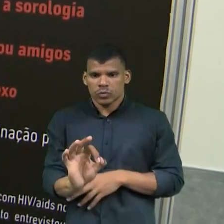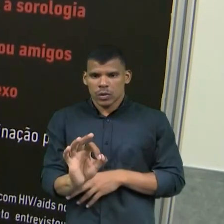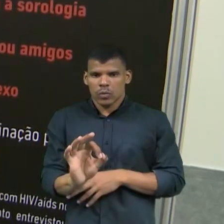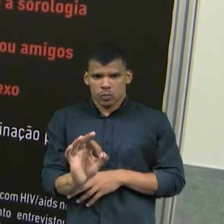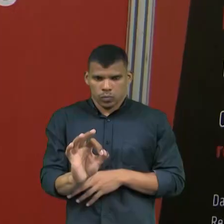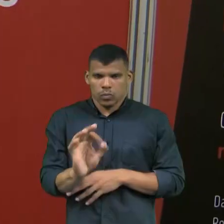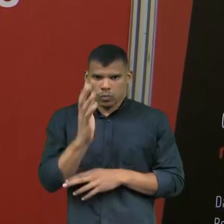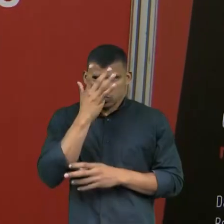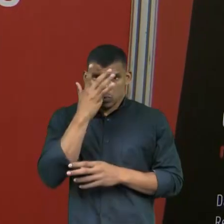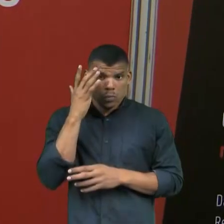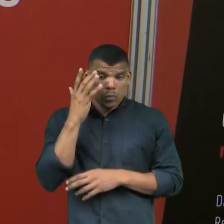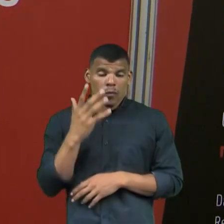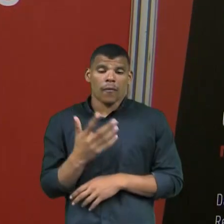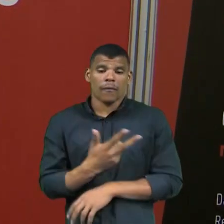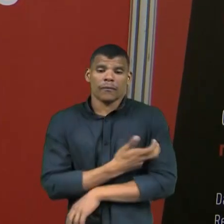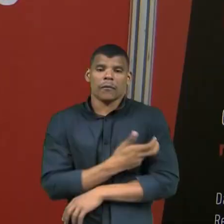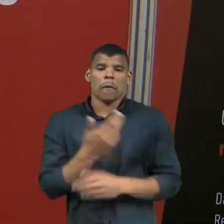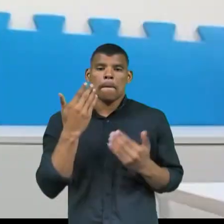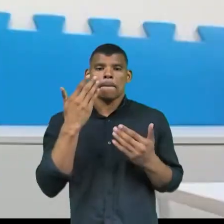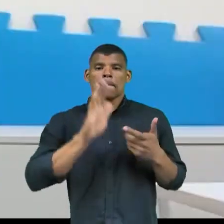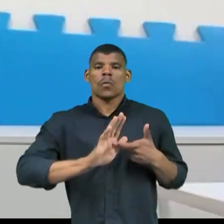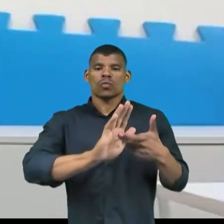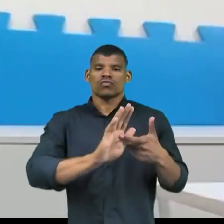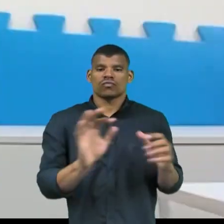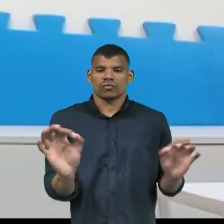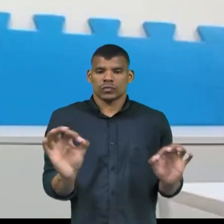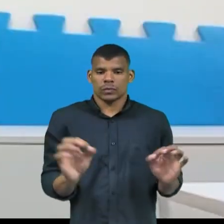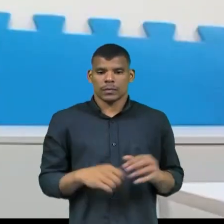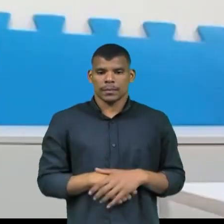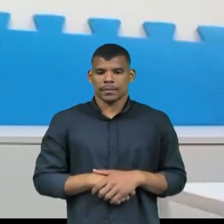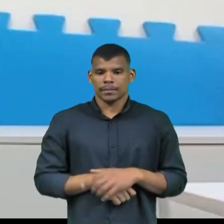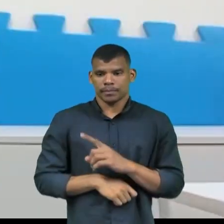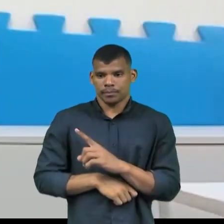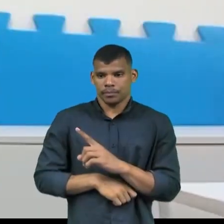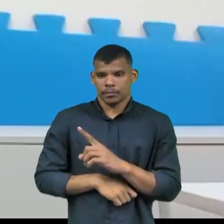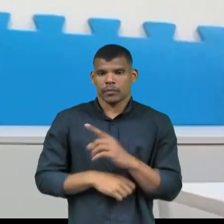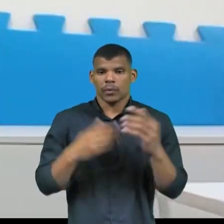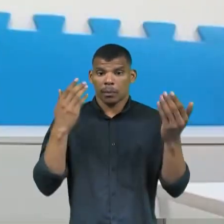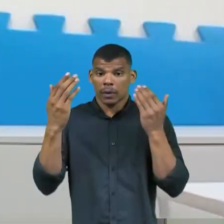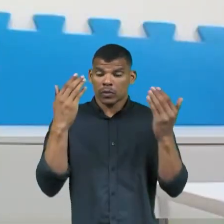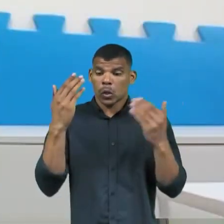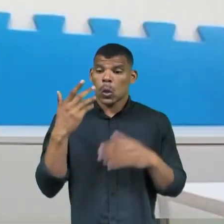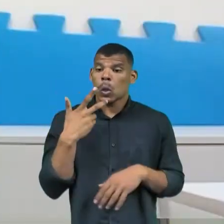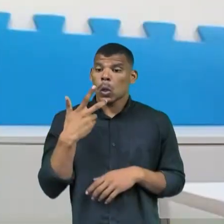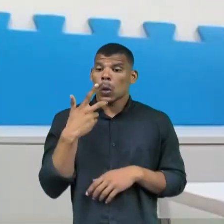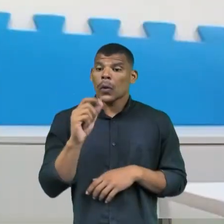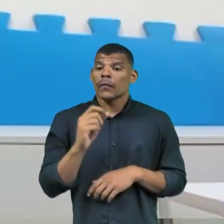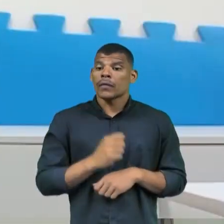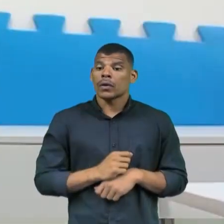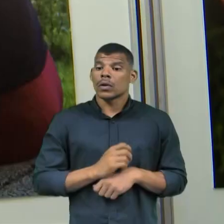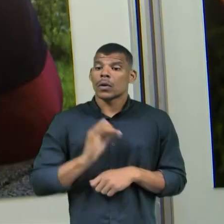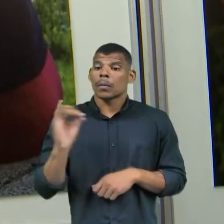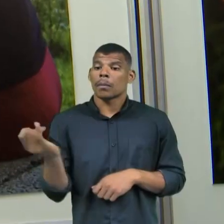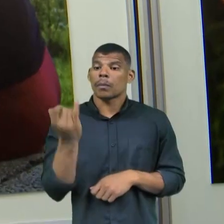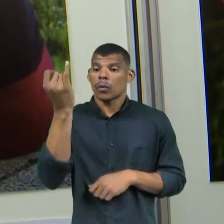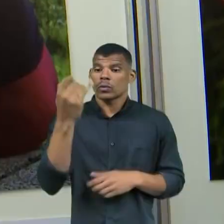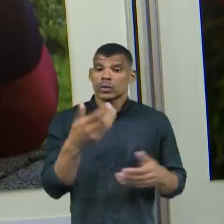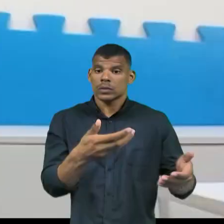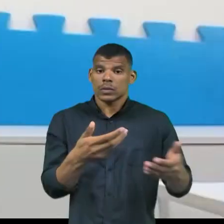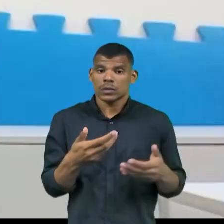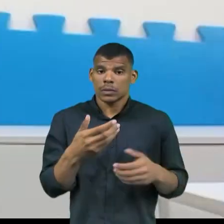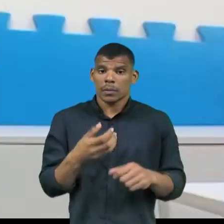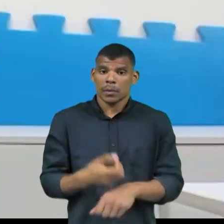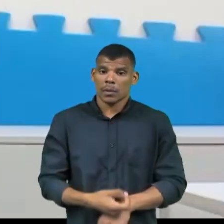vírus nunca revelaram a sorologia. A psicóloga Elaine Souza destaca a importância do acolhimento emocional para este